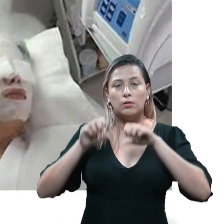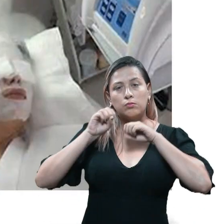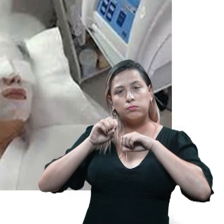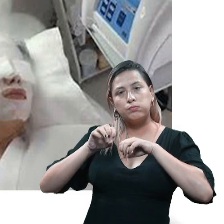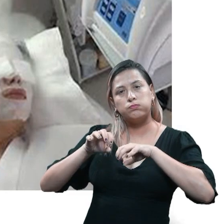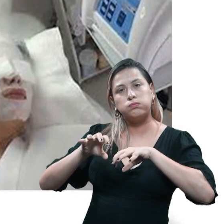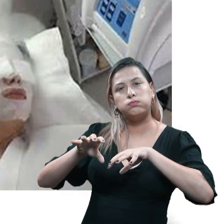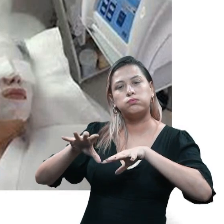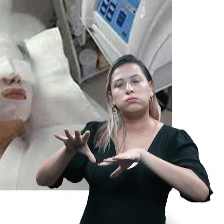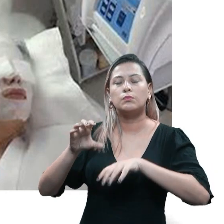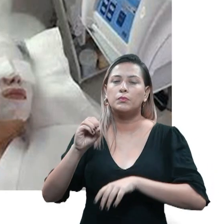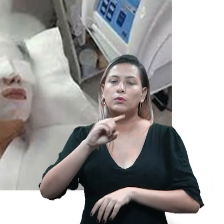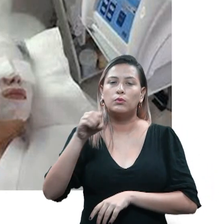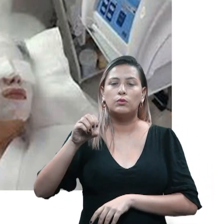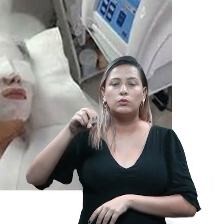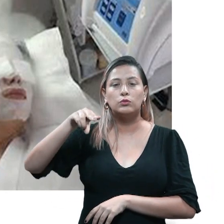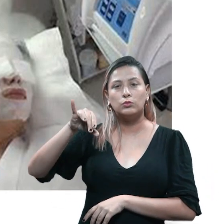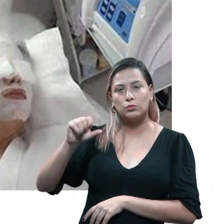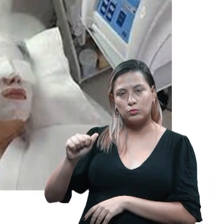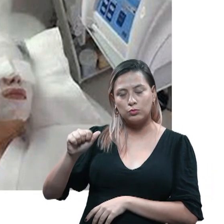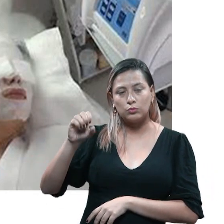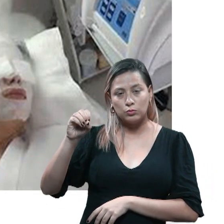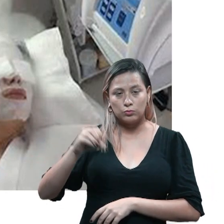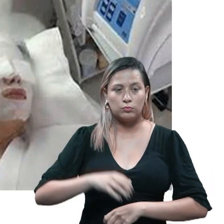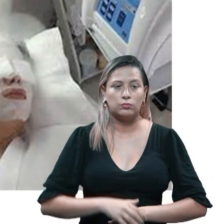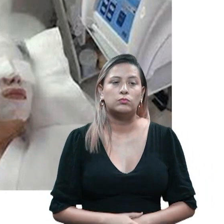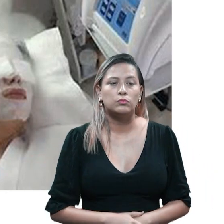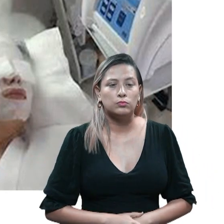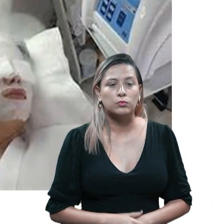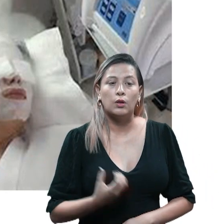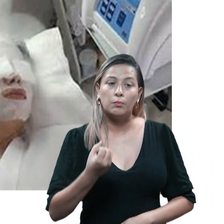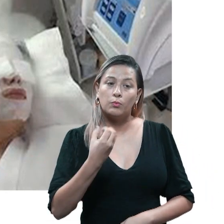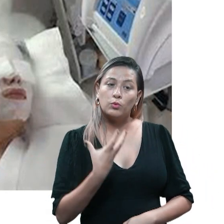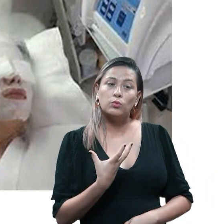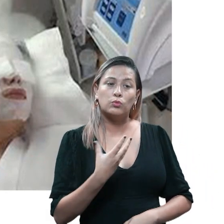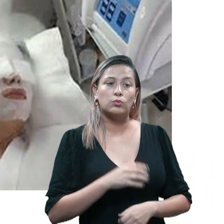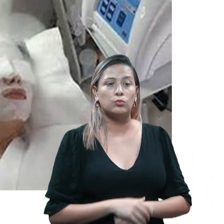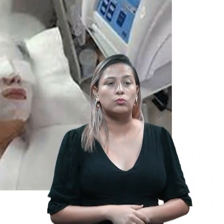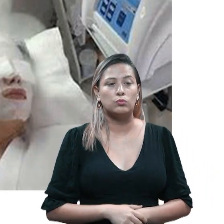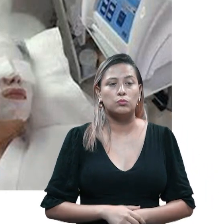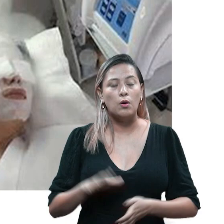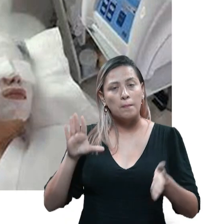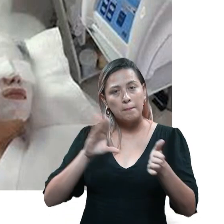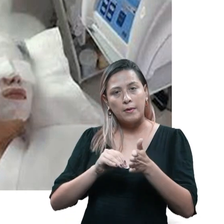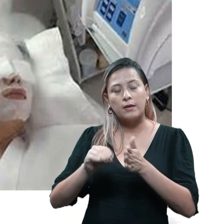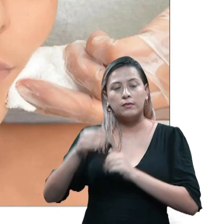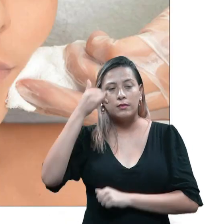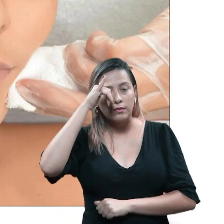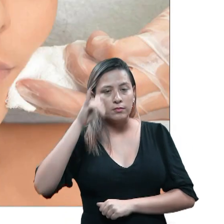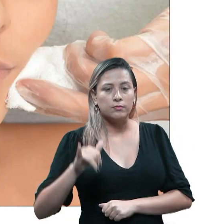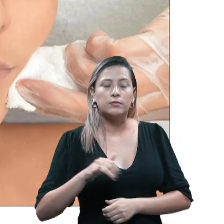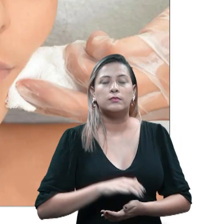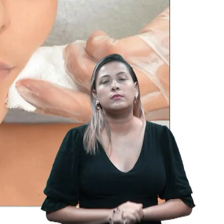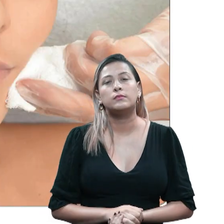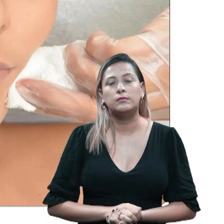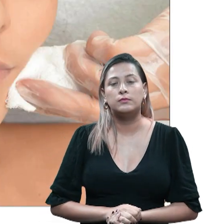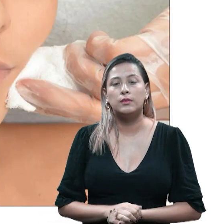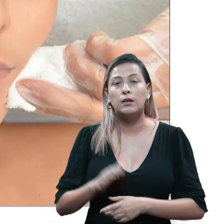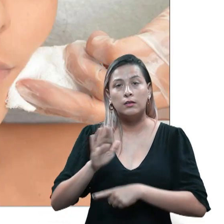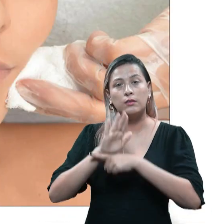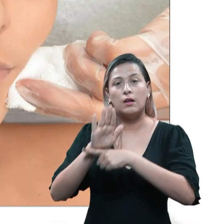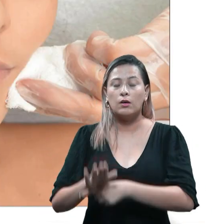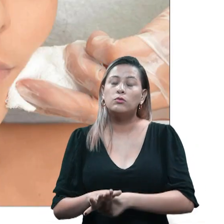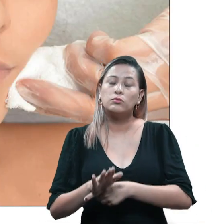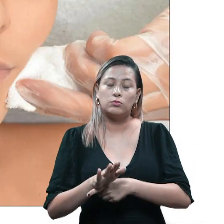tem propriedade bactericida, fungicida e emoliente, facilita a etapa da extração. Tem ainda a